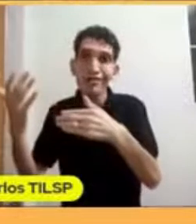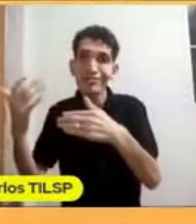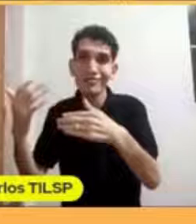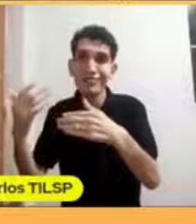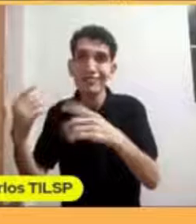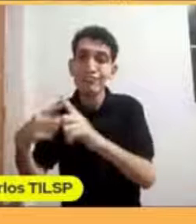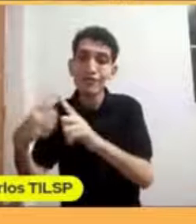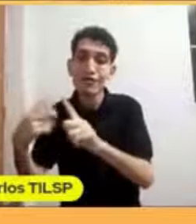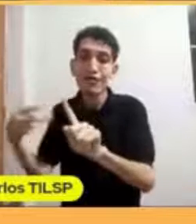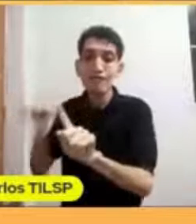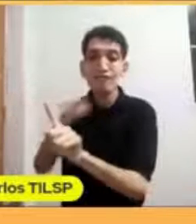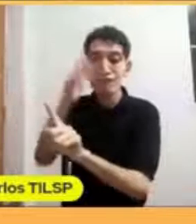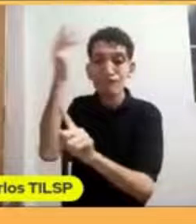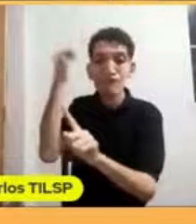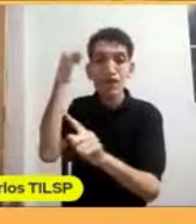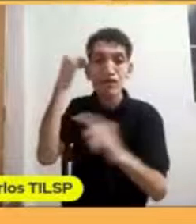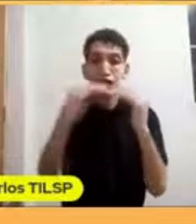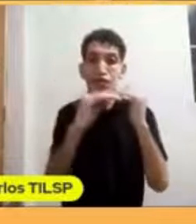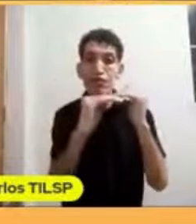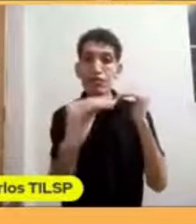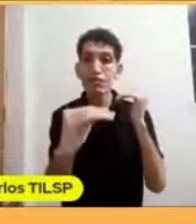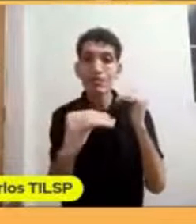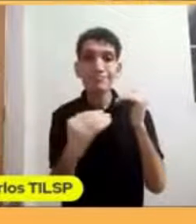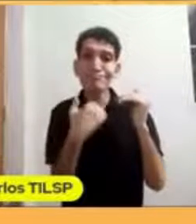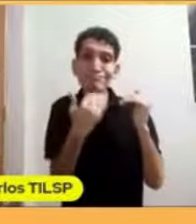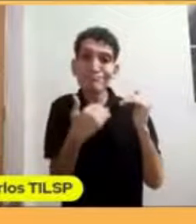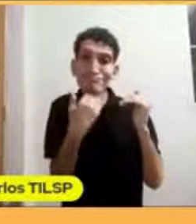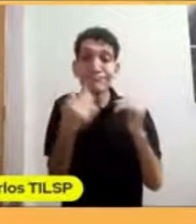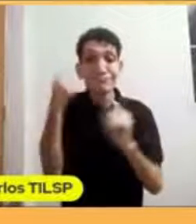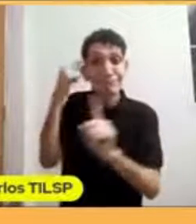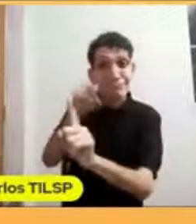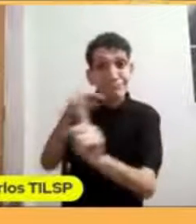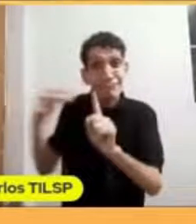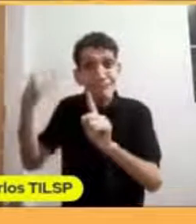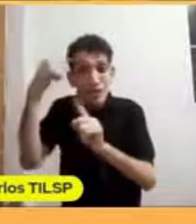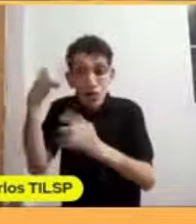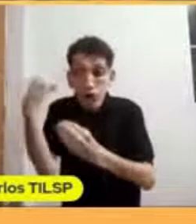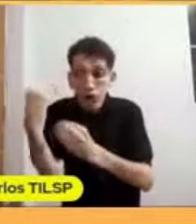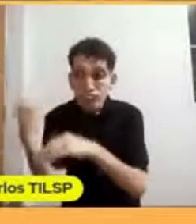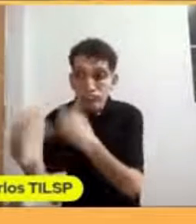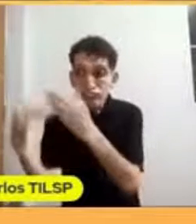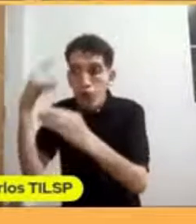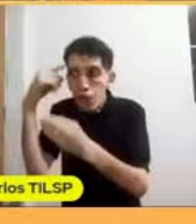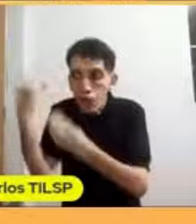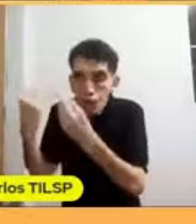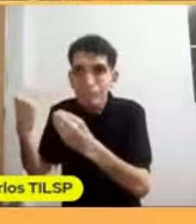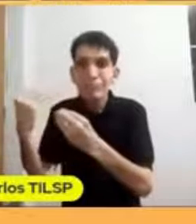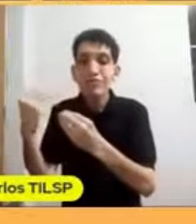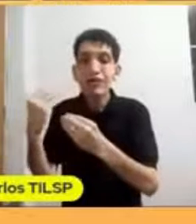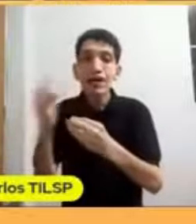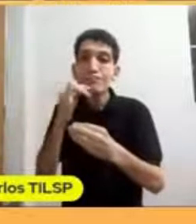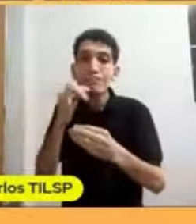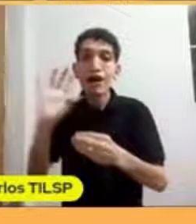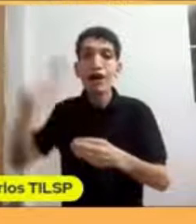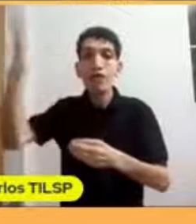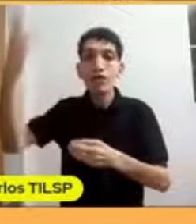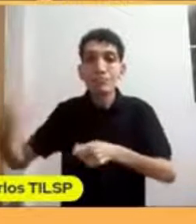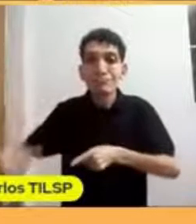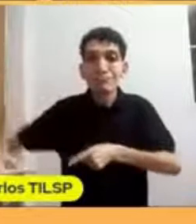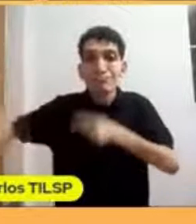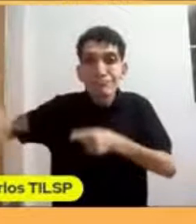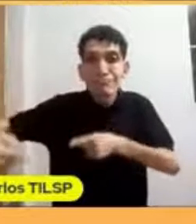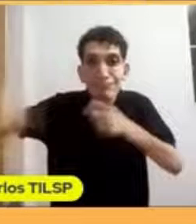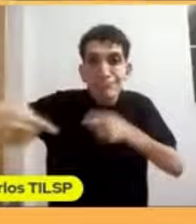pouquinho mais a questão da flexibilidade mental, de como que eu reajo diante dos desafios.